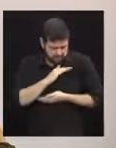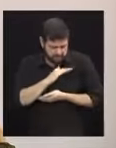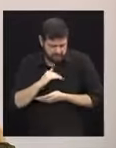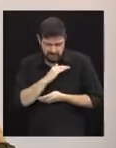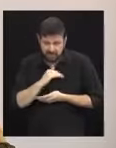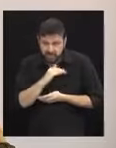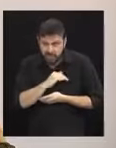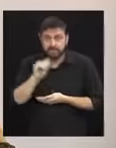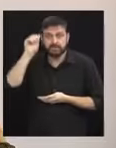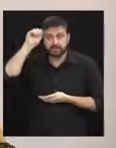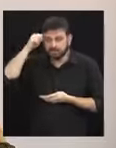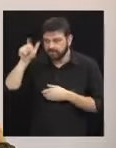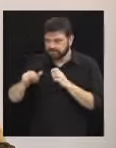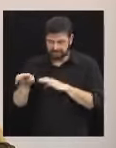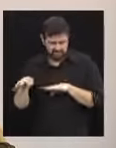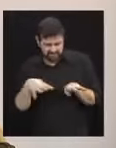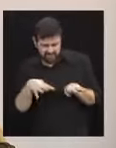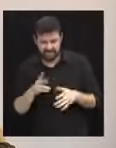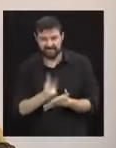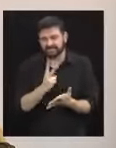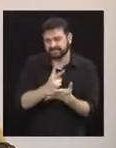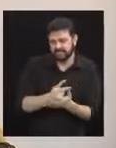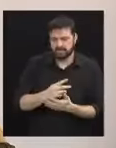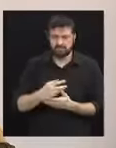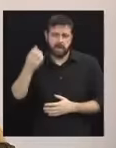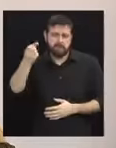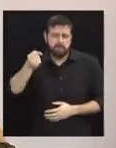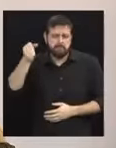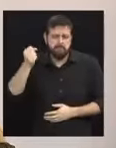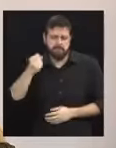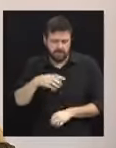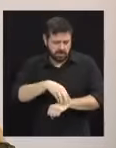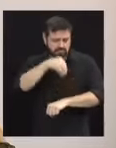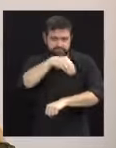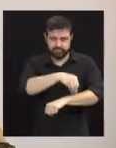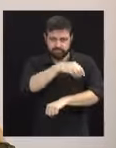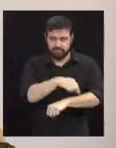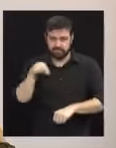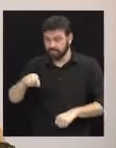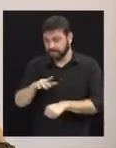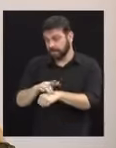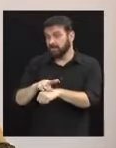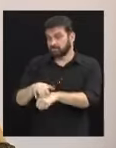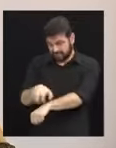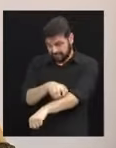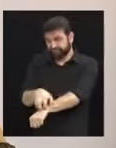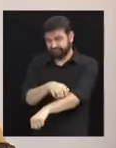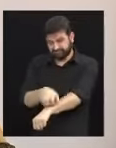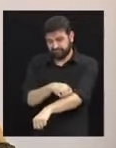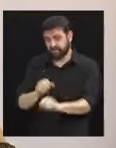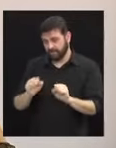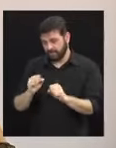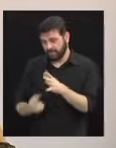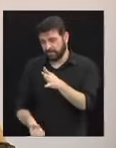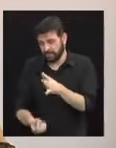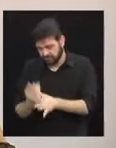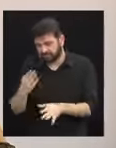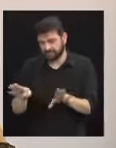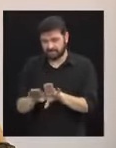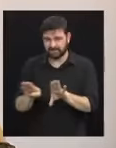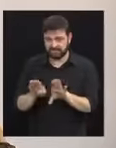sofrem preconceito. As pessoas querem sempre aquele branquinho, mas não sabem que o branquinho pode ter doença de pele por conta da